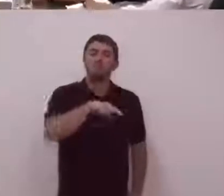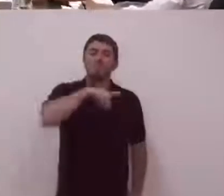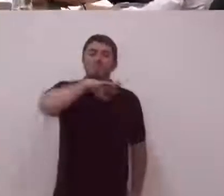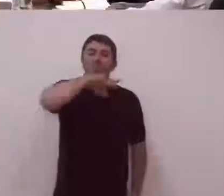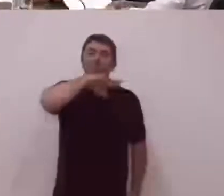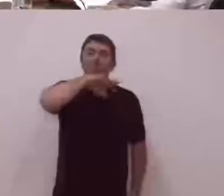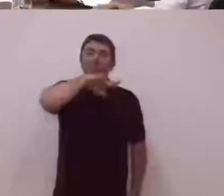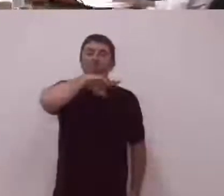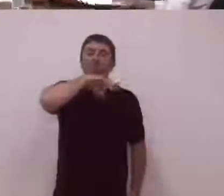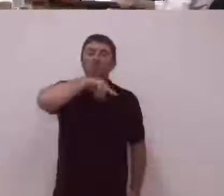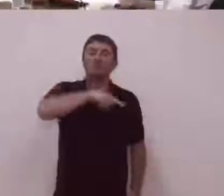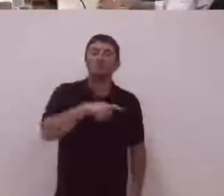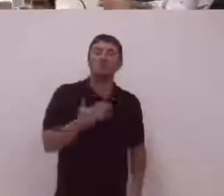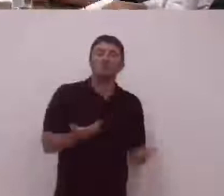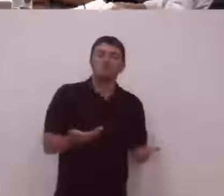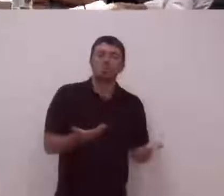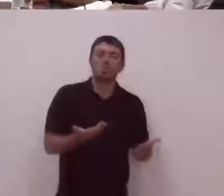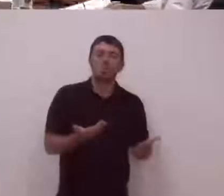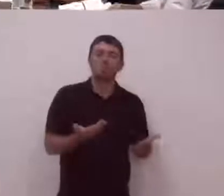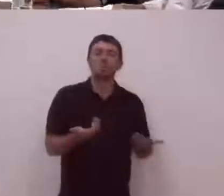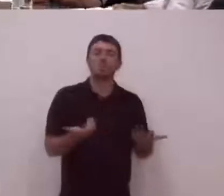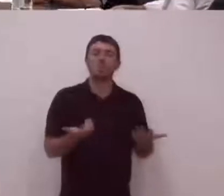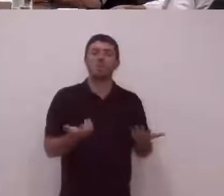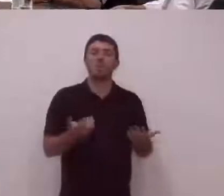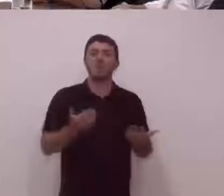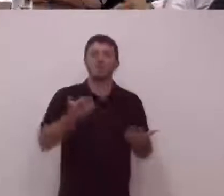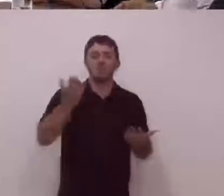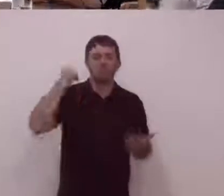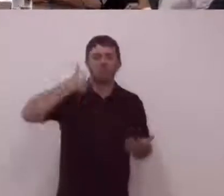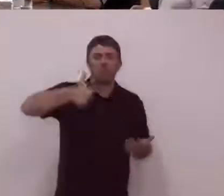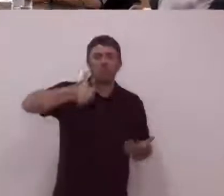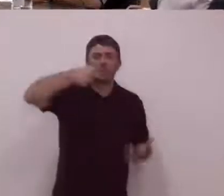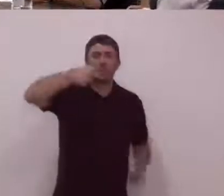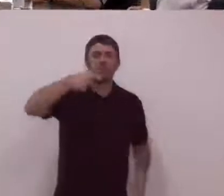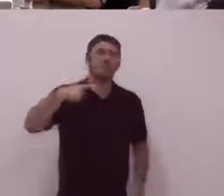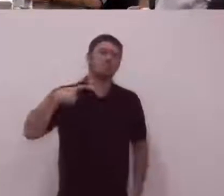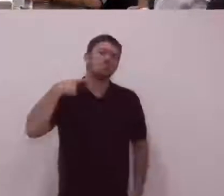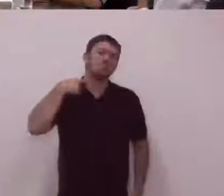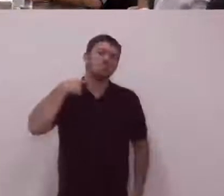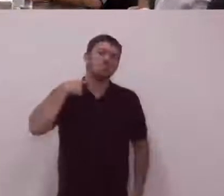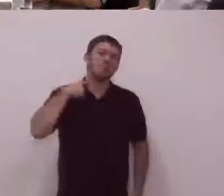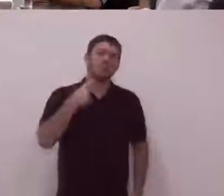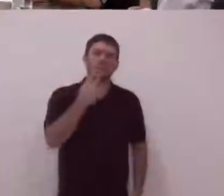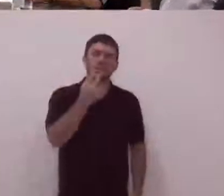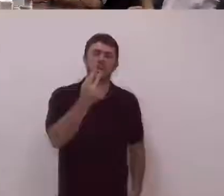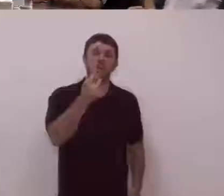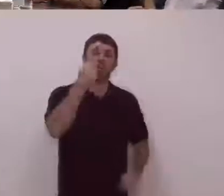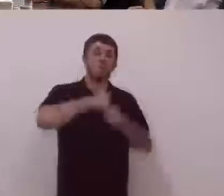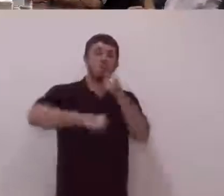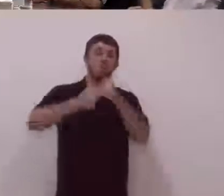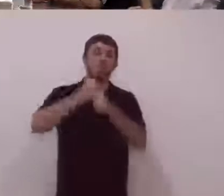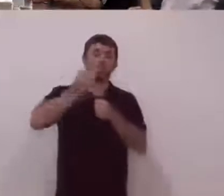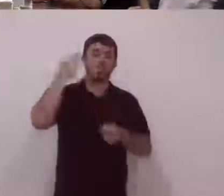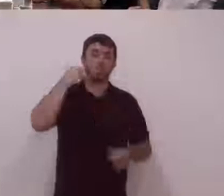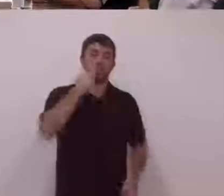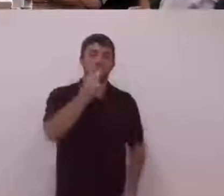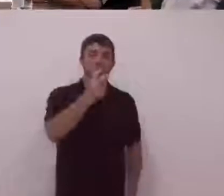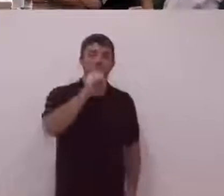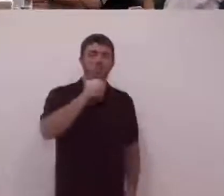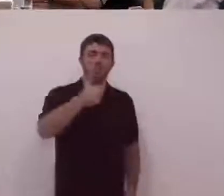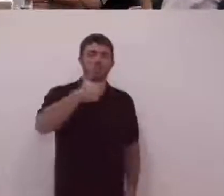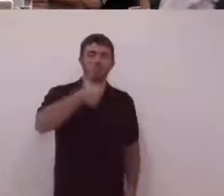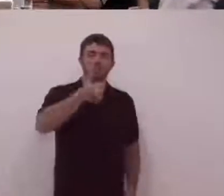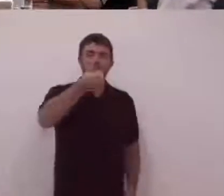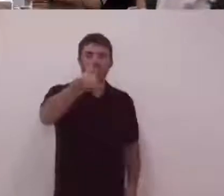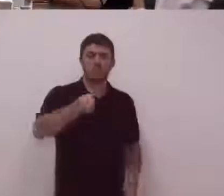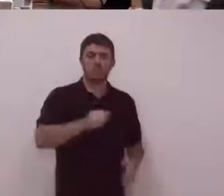de suas funções. No dia 17 de maio de 2016, a capitã PM, comandante Lucimara Godói Vilas Boas,